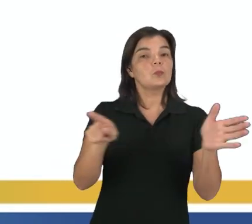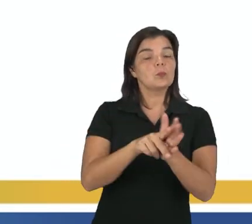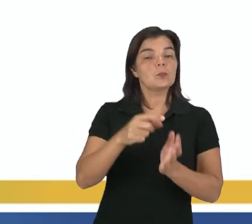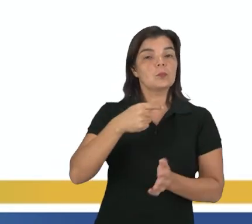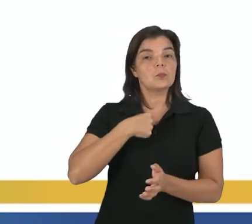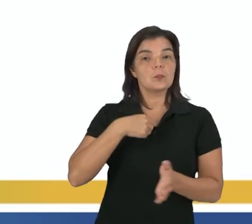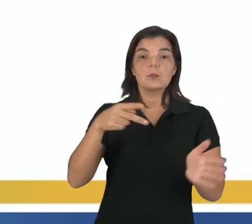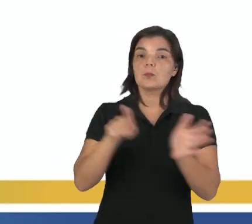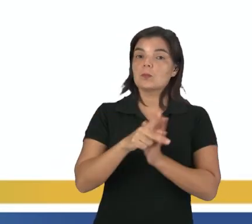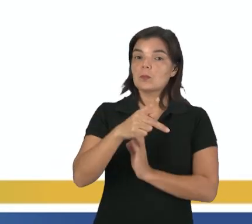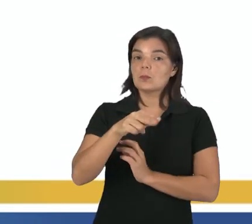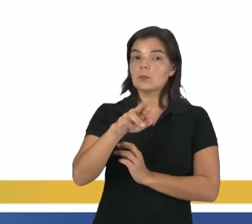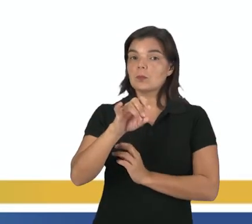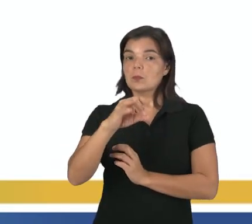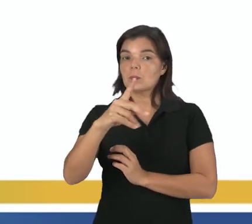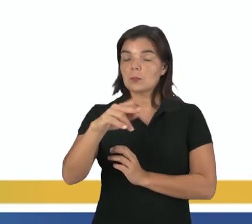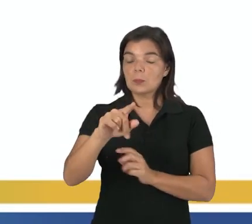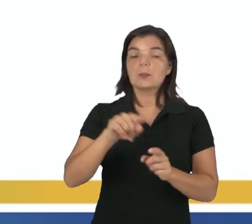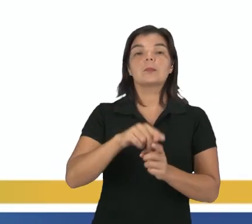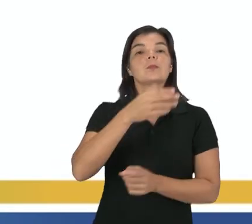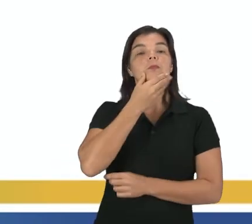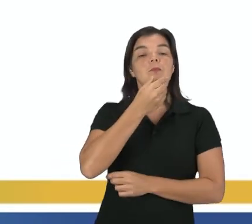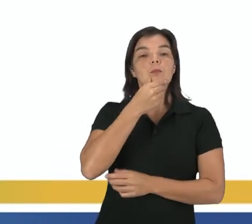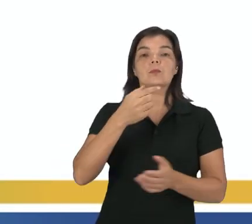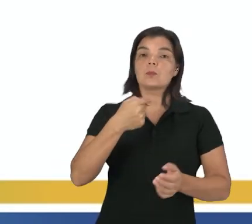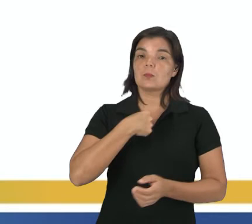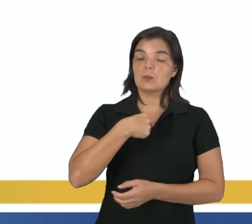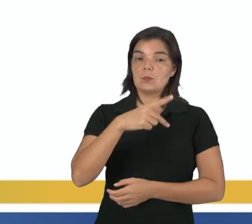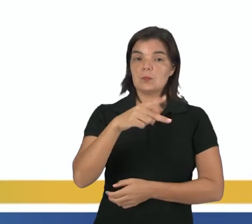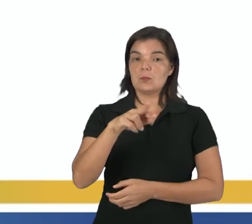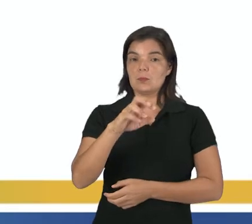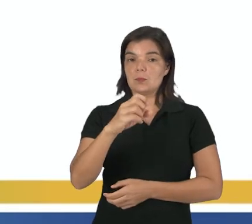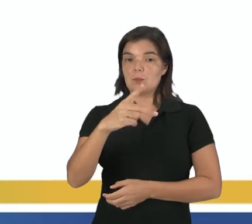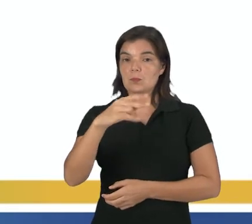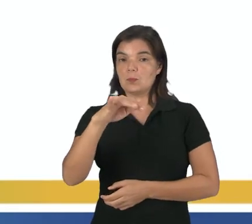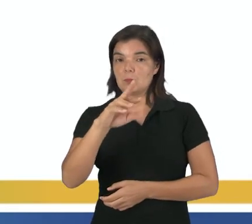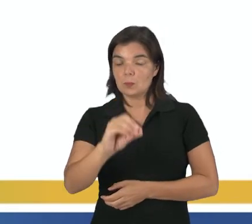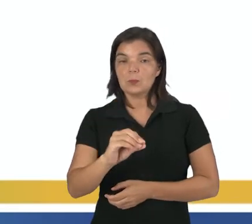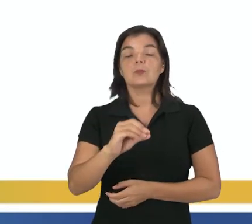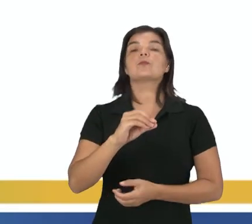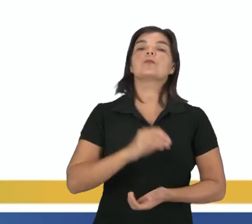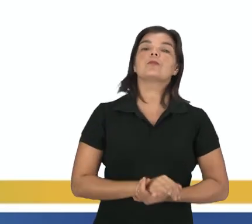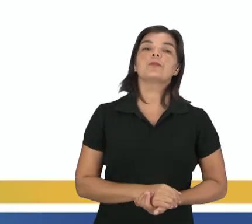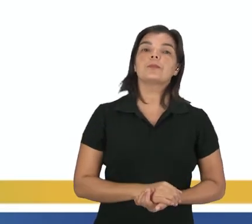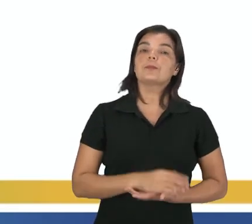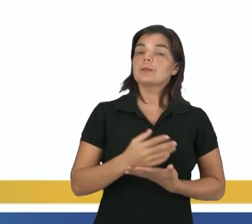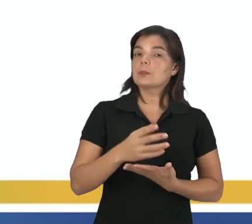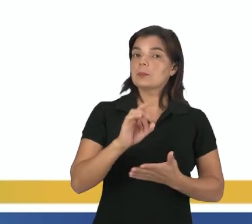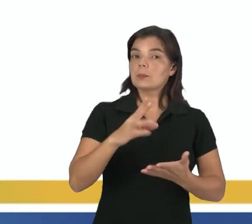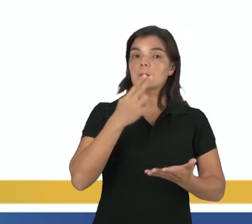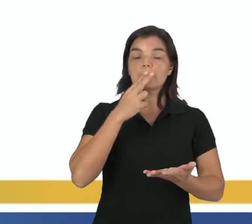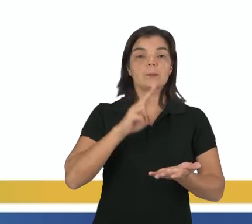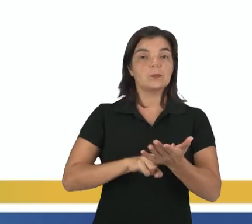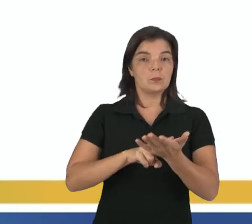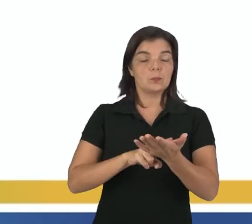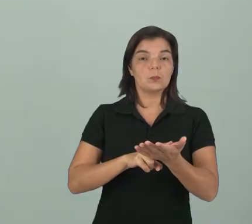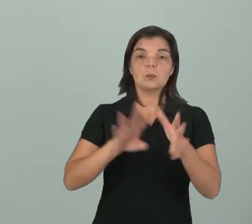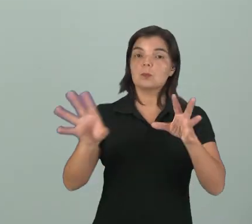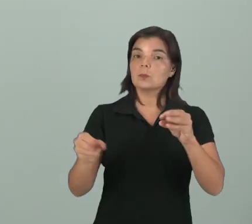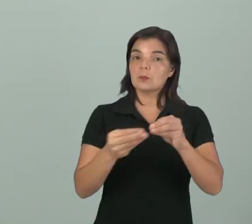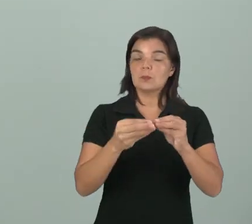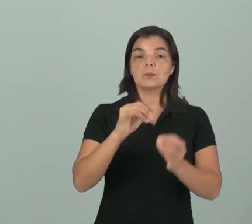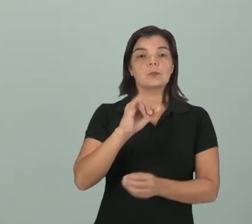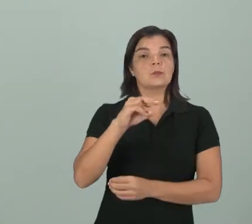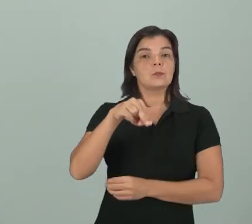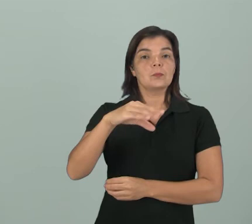eu própria. Você, se for do gênero masculino, você próprio. A carta está